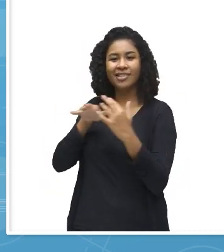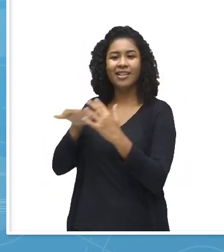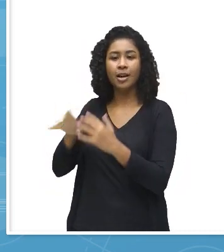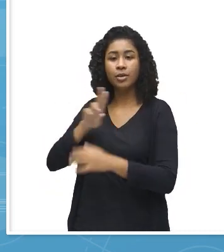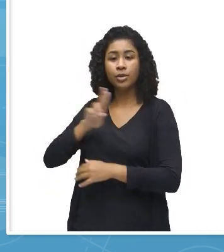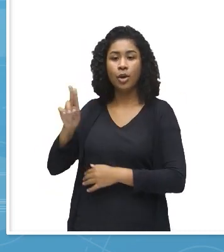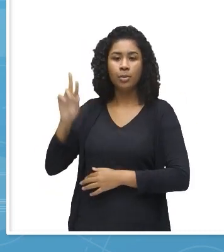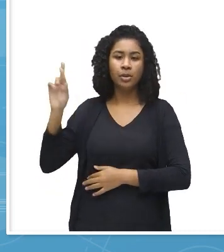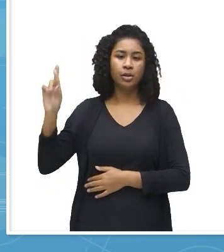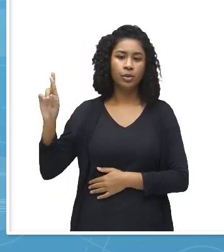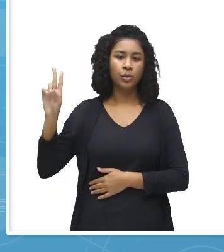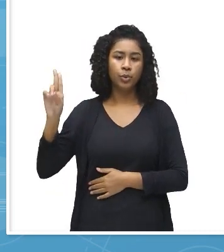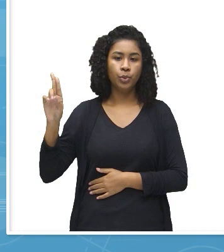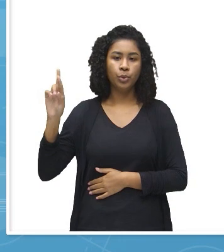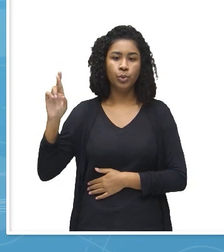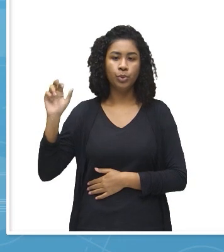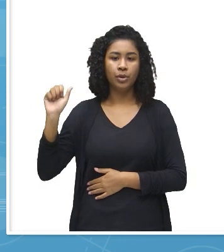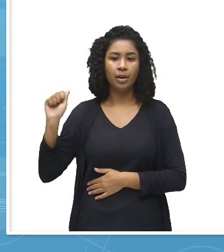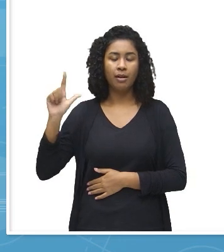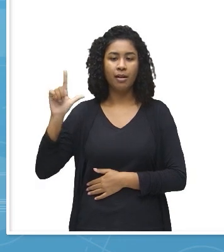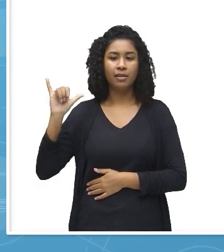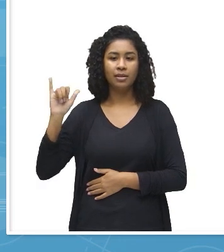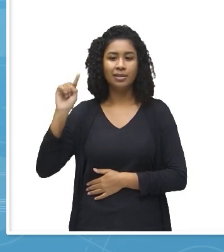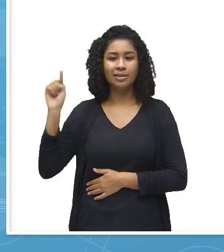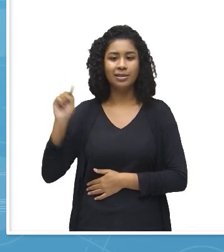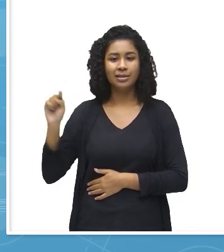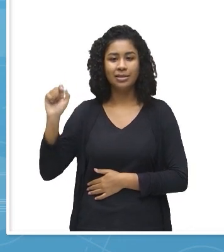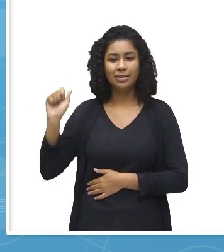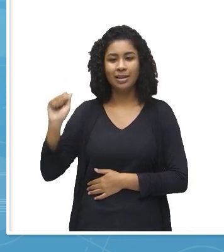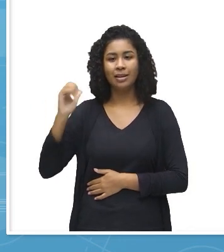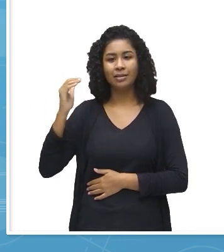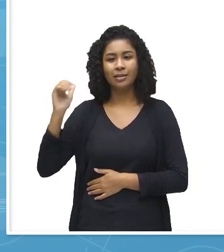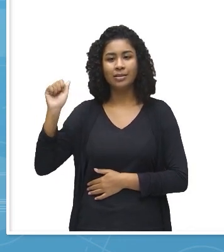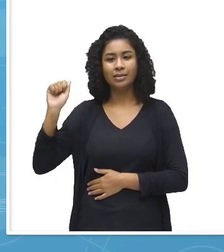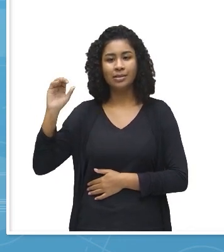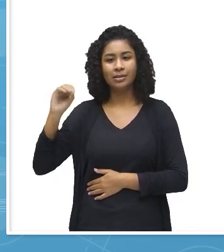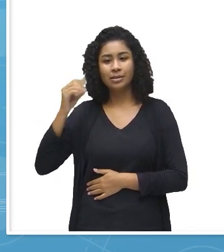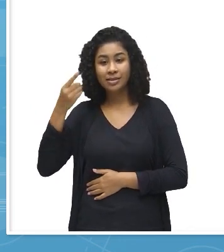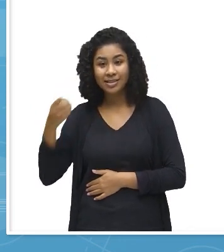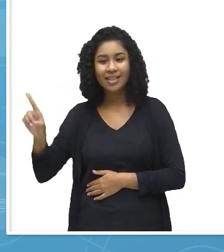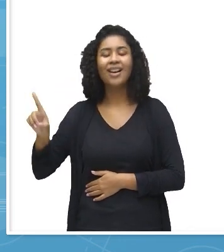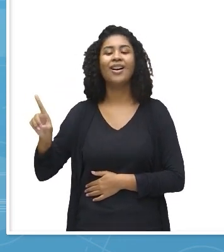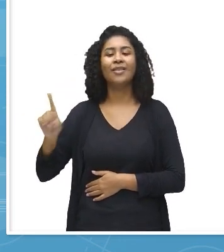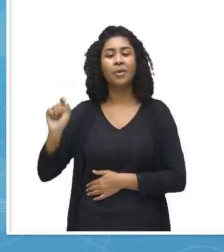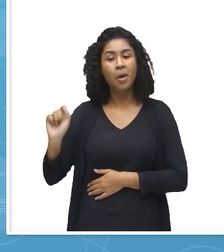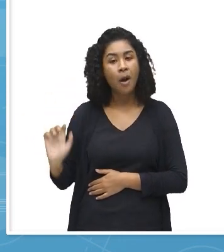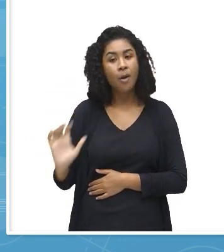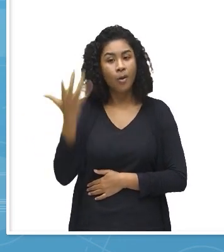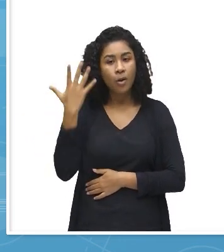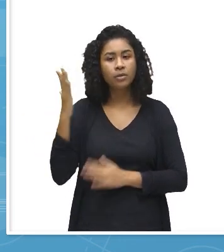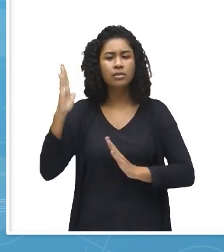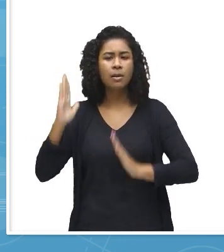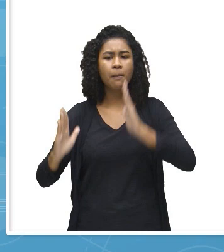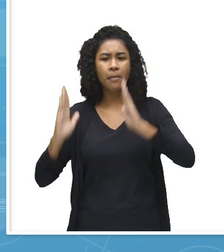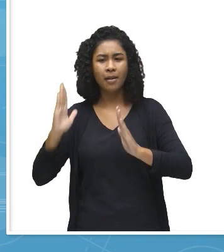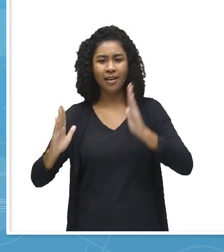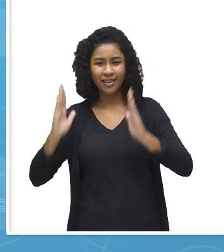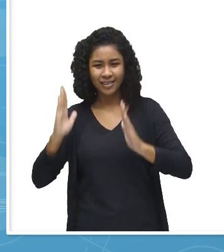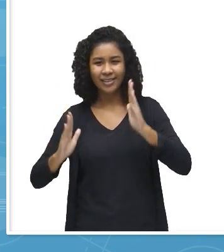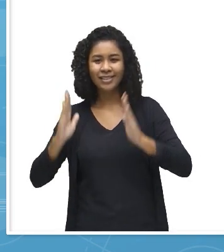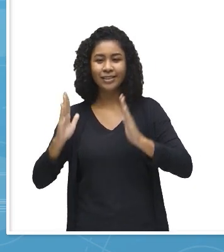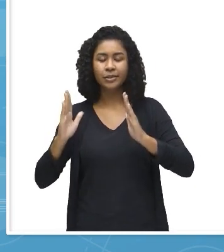ruralização. Então esse processo de ruralização foi o processo que ocorreu aí durante o período de